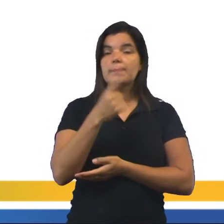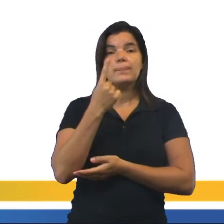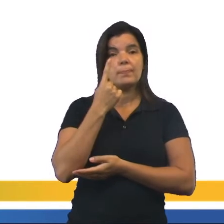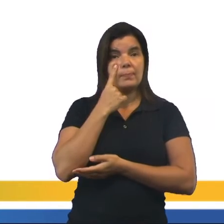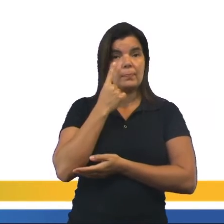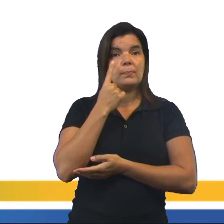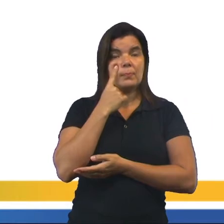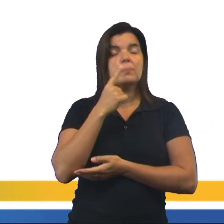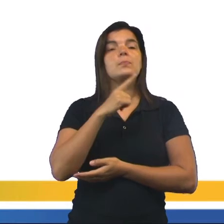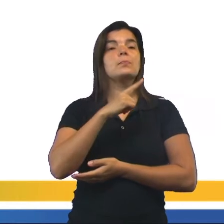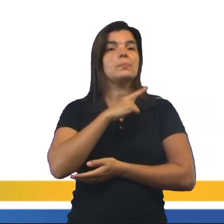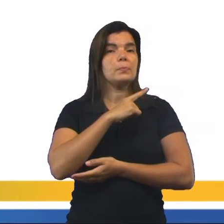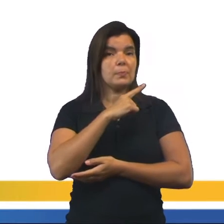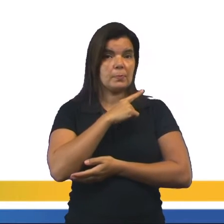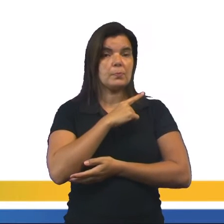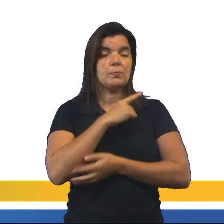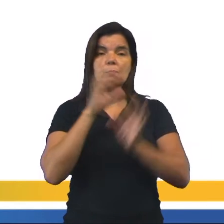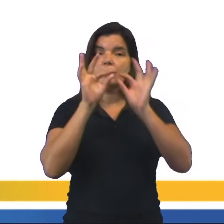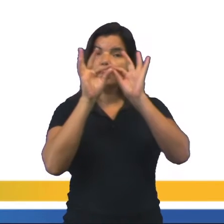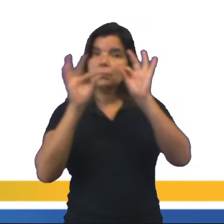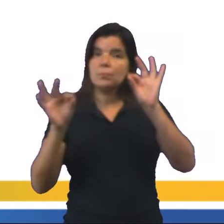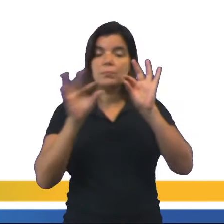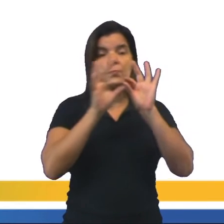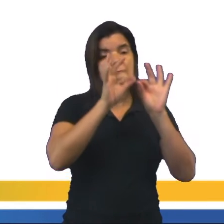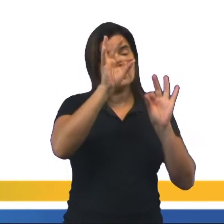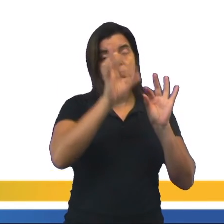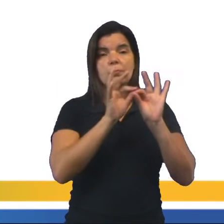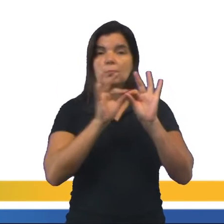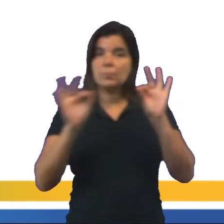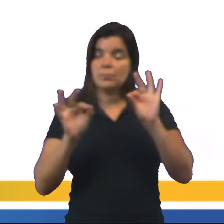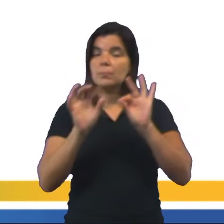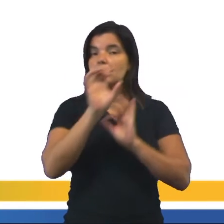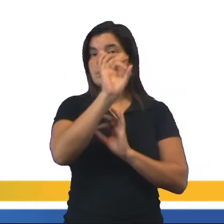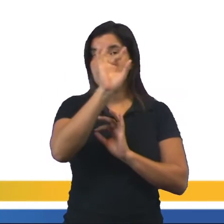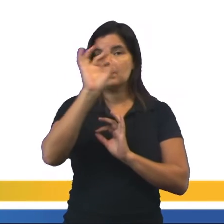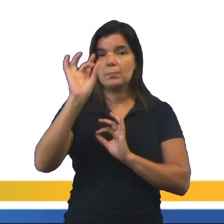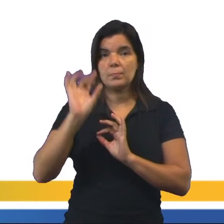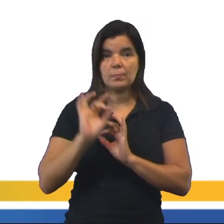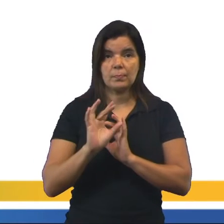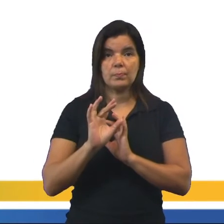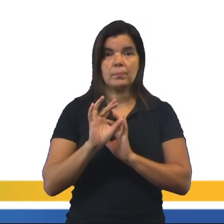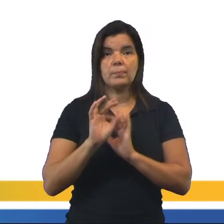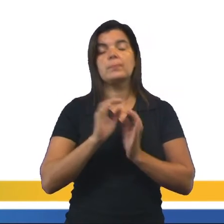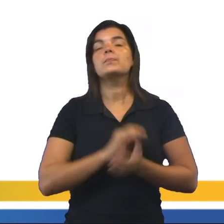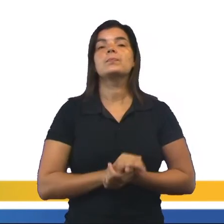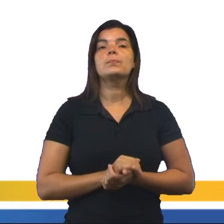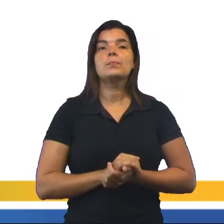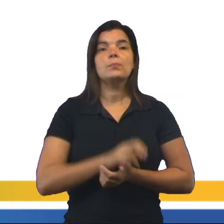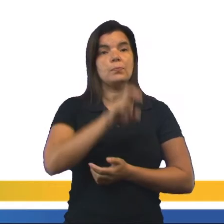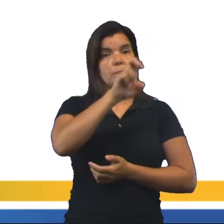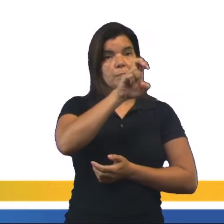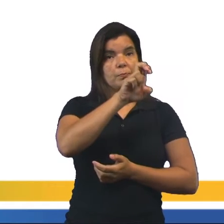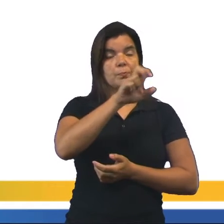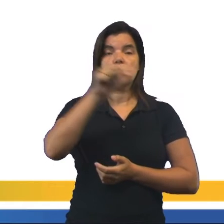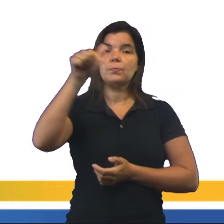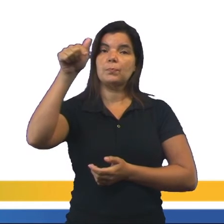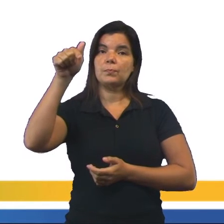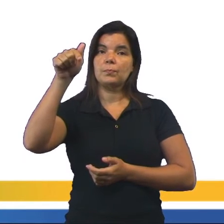pessoal. Olhando bem, nós temos aí as medidas de cada uma das laterais, tá? 5